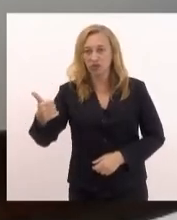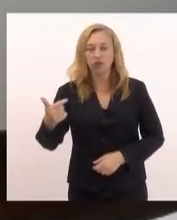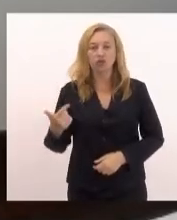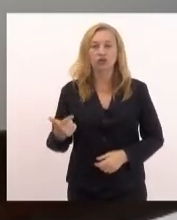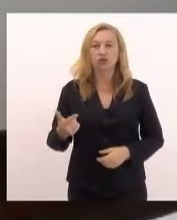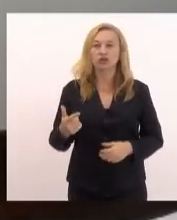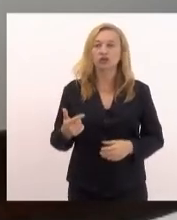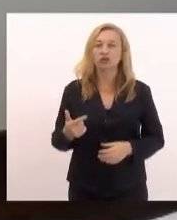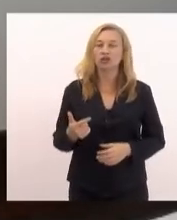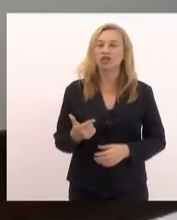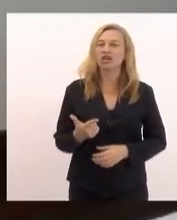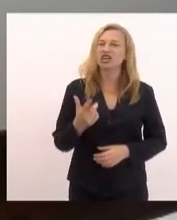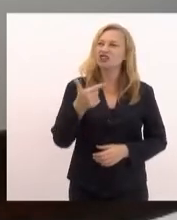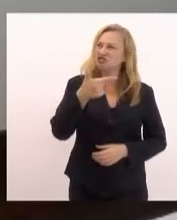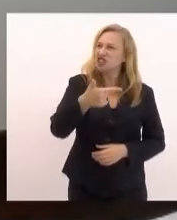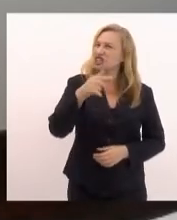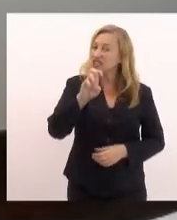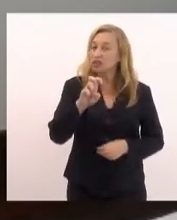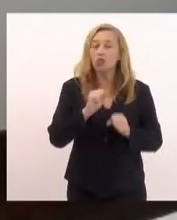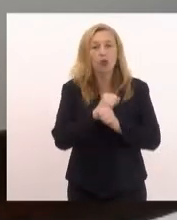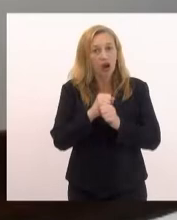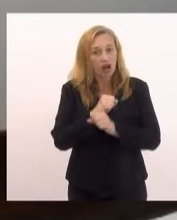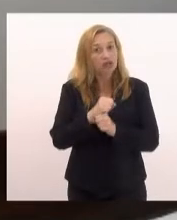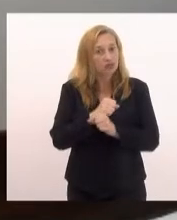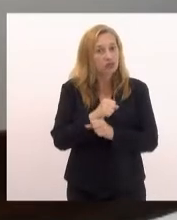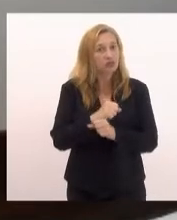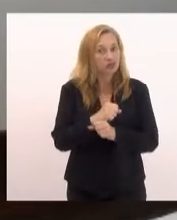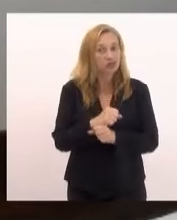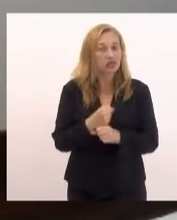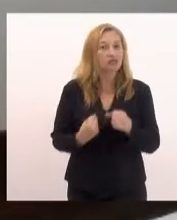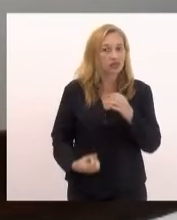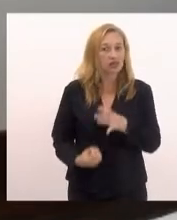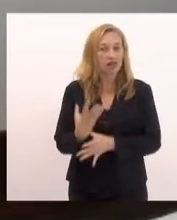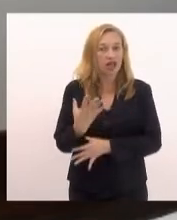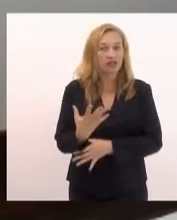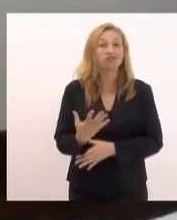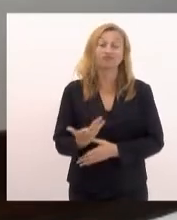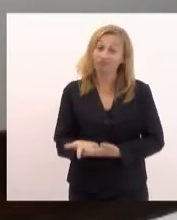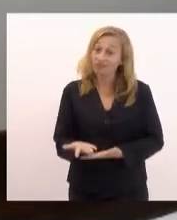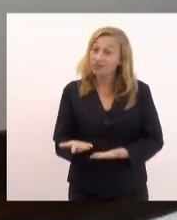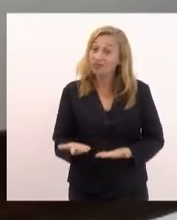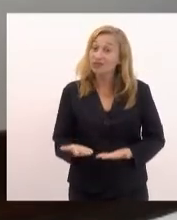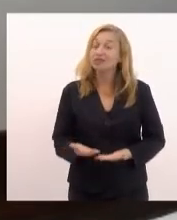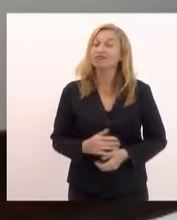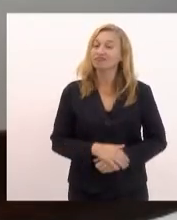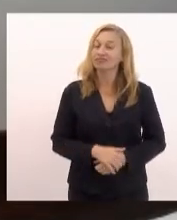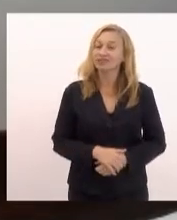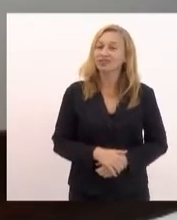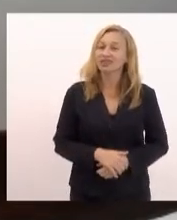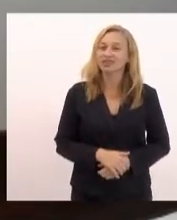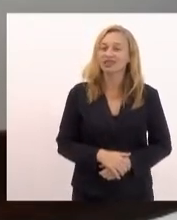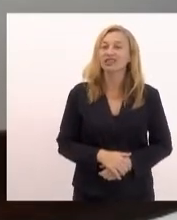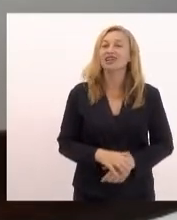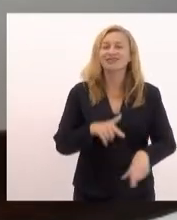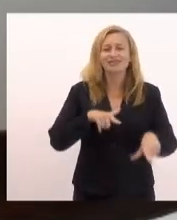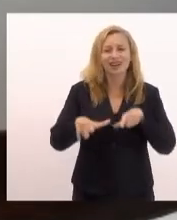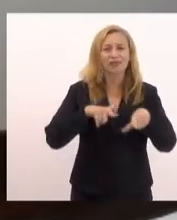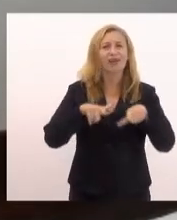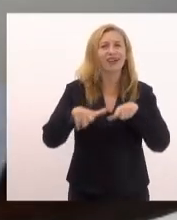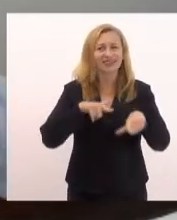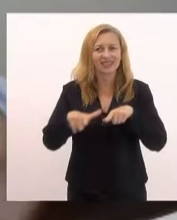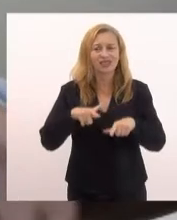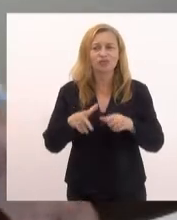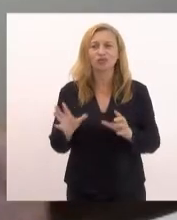anos de existência, né? É o seu jubileu de prata, né? Portanto, um quarto de século trabalhando